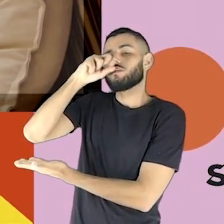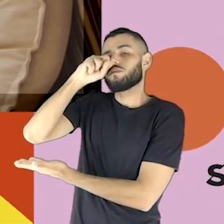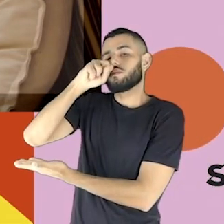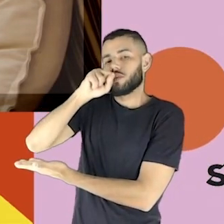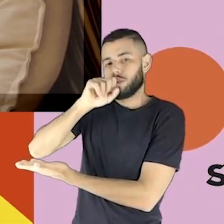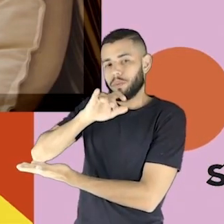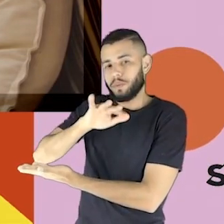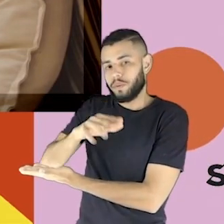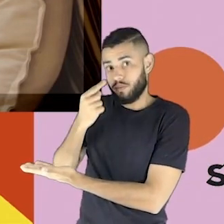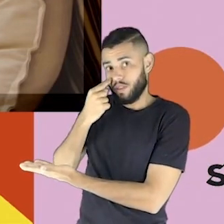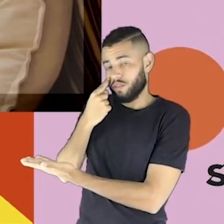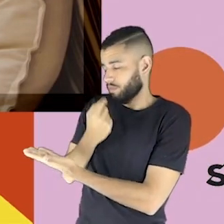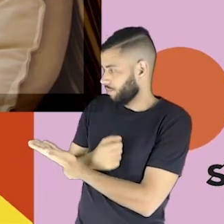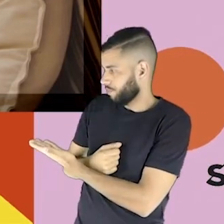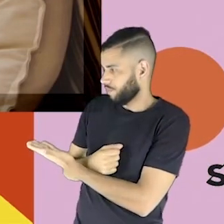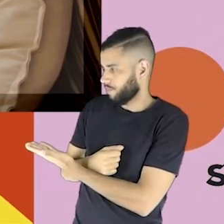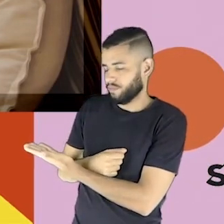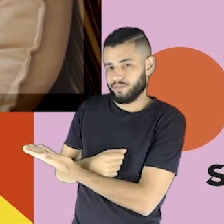Solta.